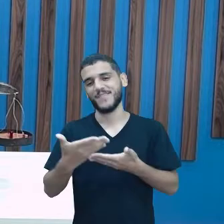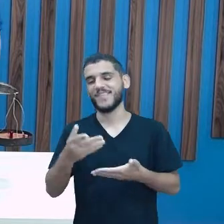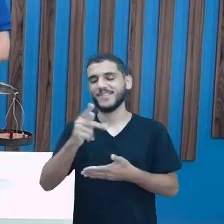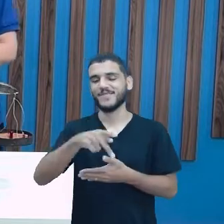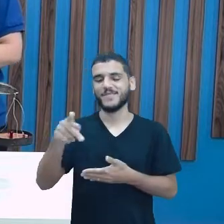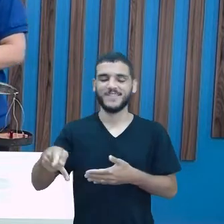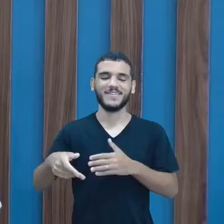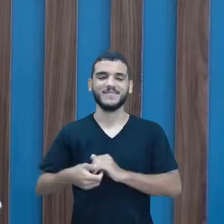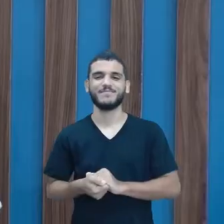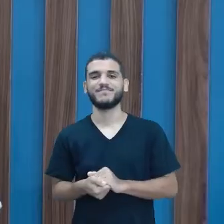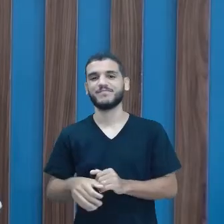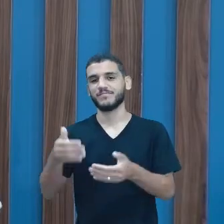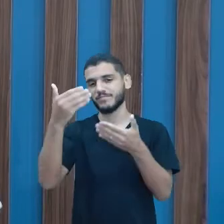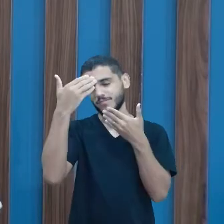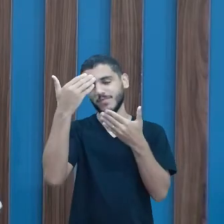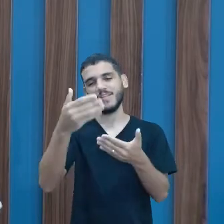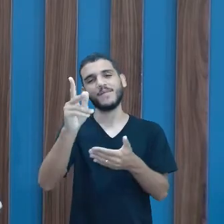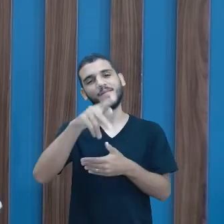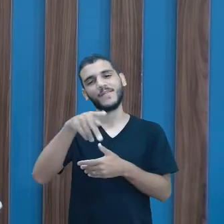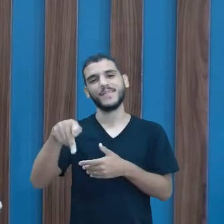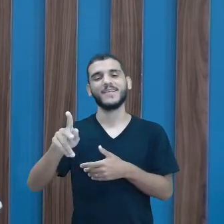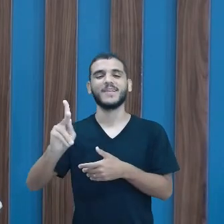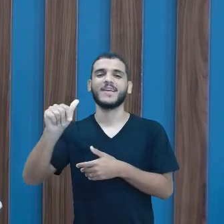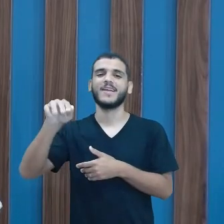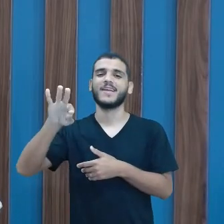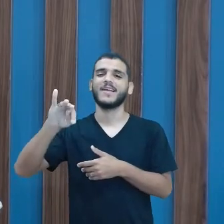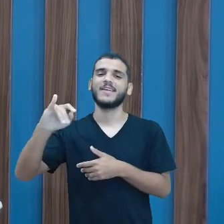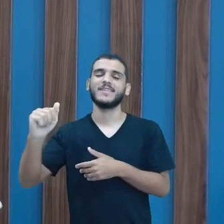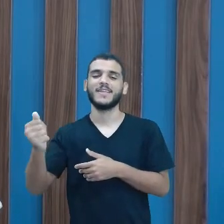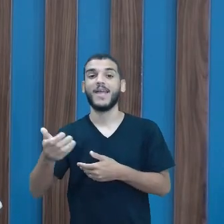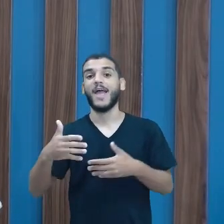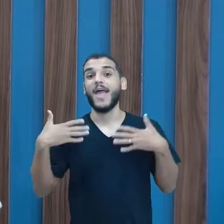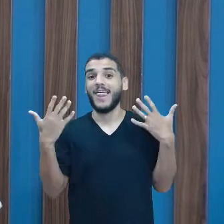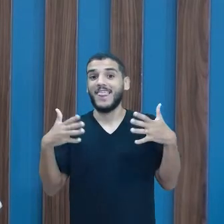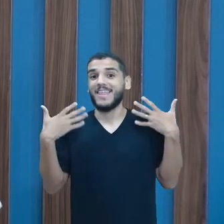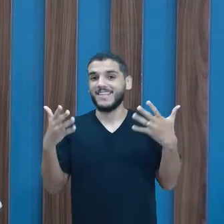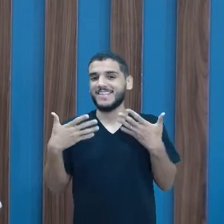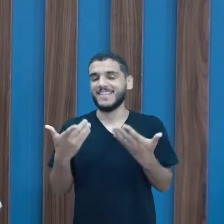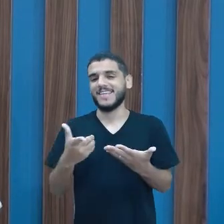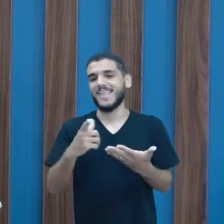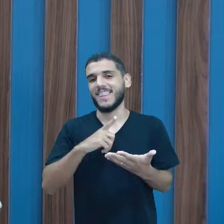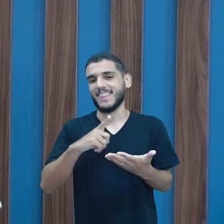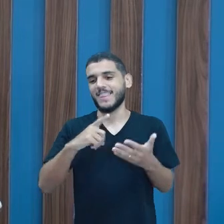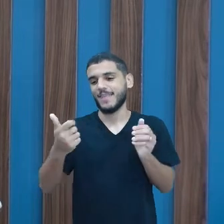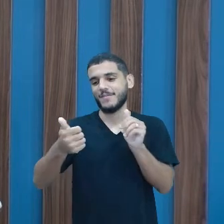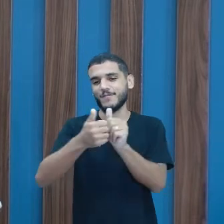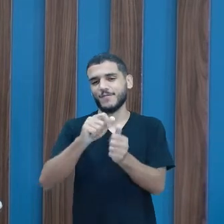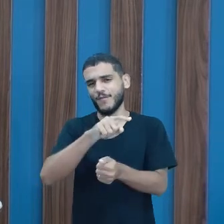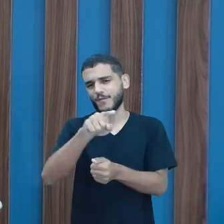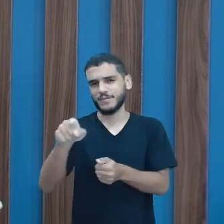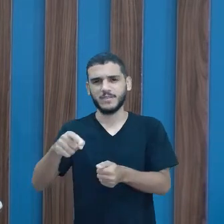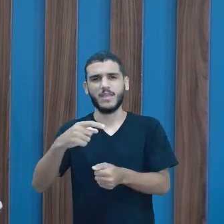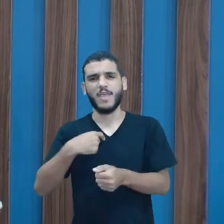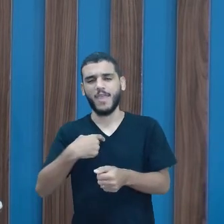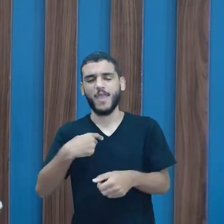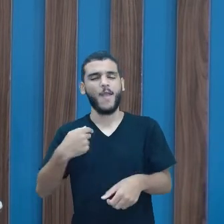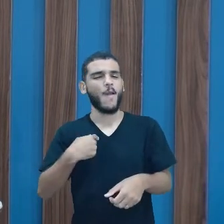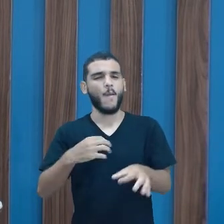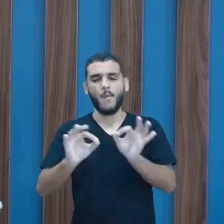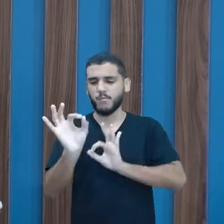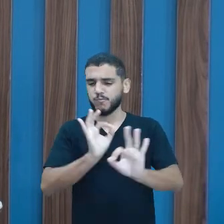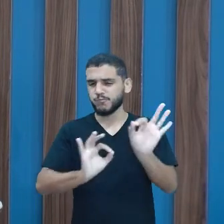professora Sandra. Muito obrigada, professora Kátia. É uma alegria muito grande poder receber vocês. E estou aqui, ó, preparadíssima,